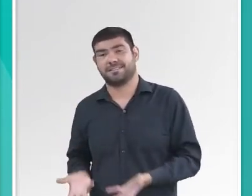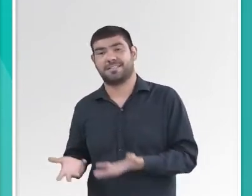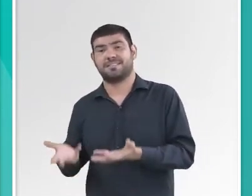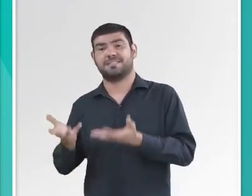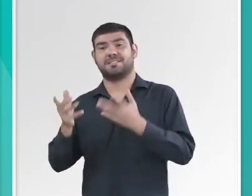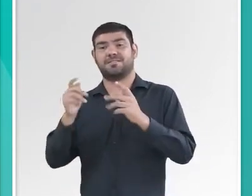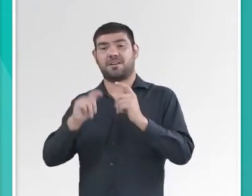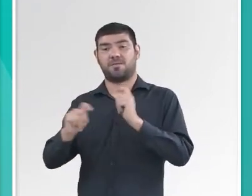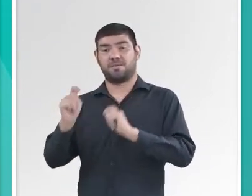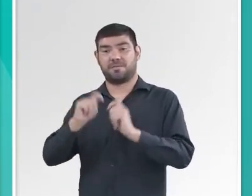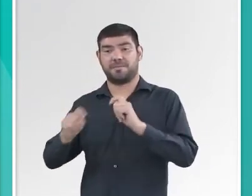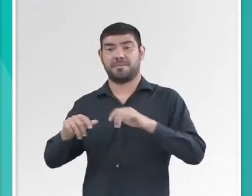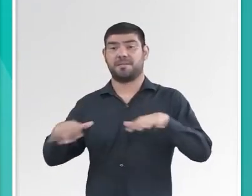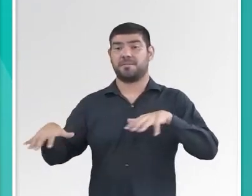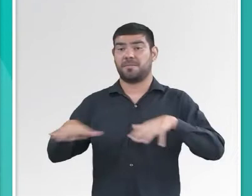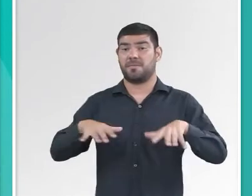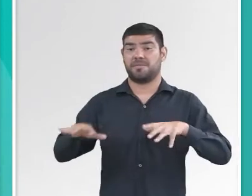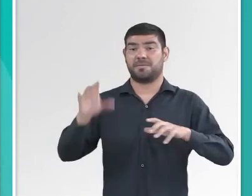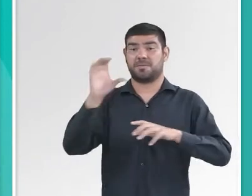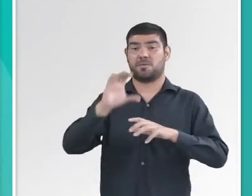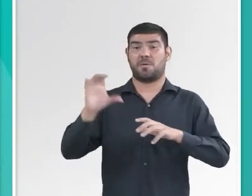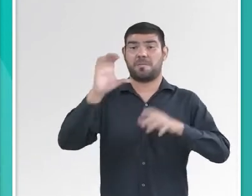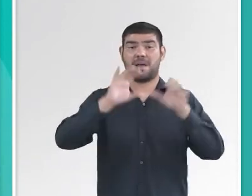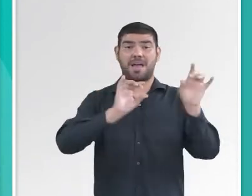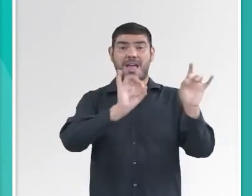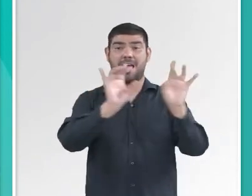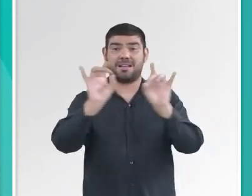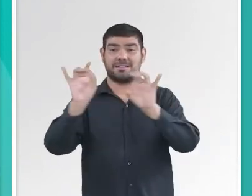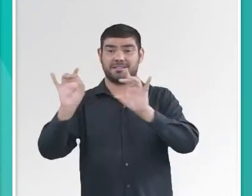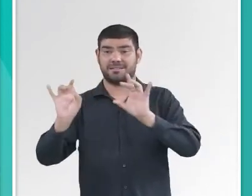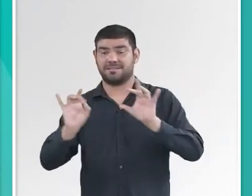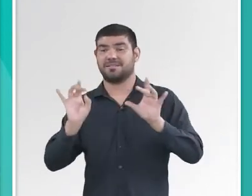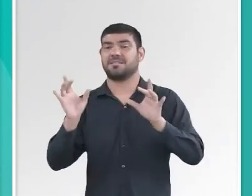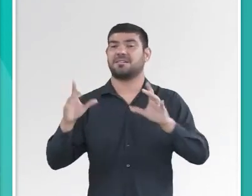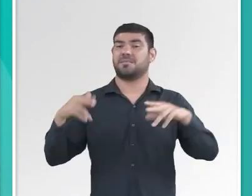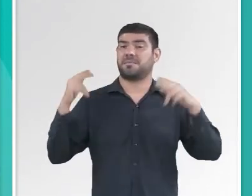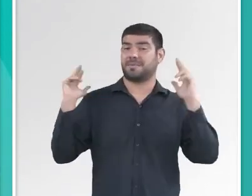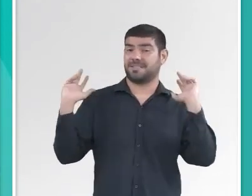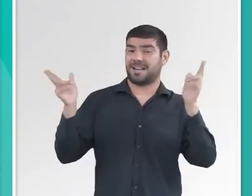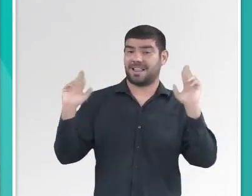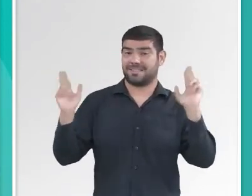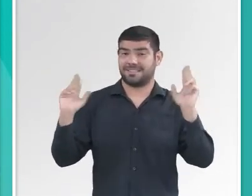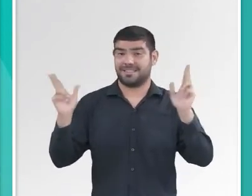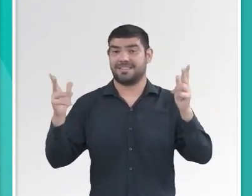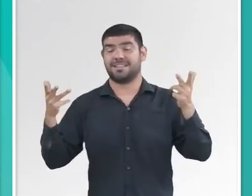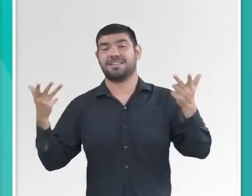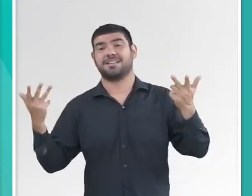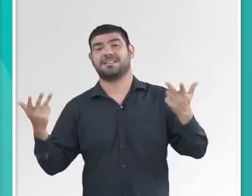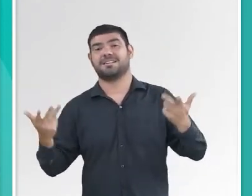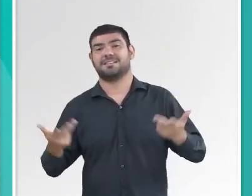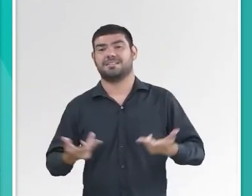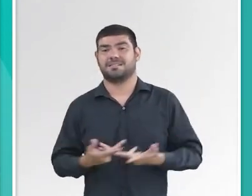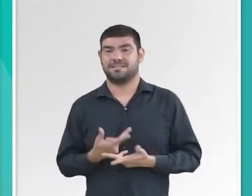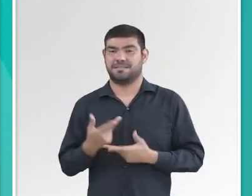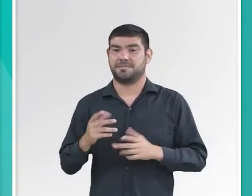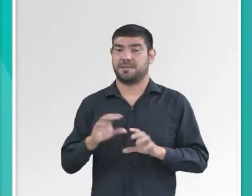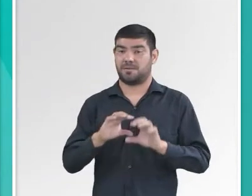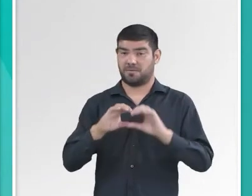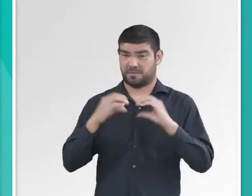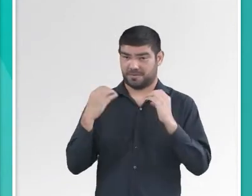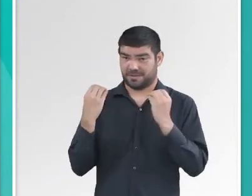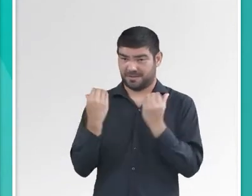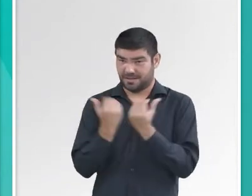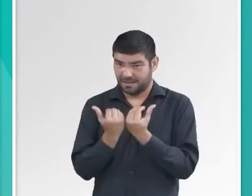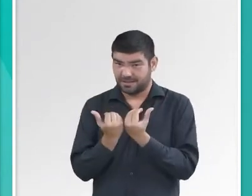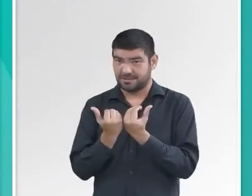economia, ela movimenta o comércio, certo? É um momento de lazer para a comunidade.